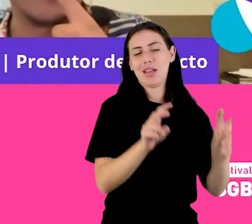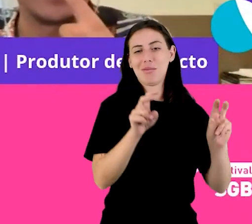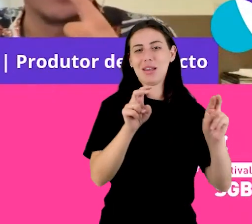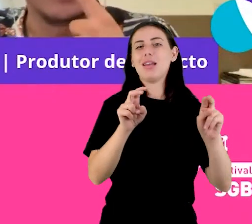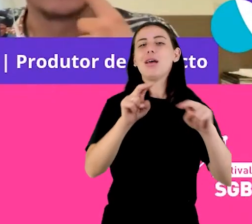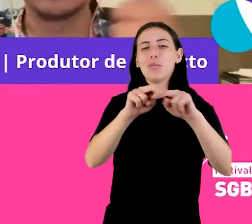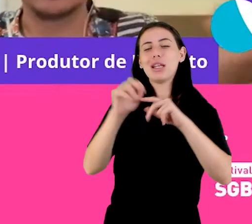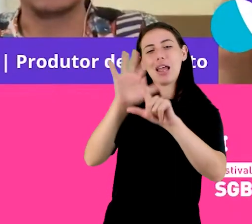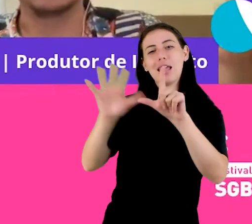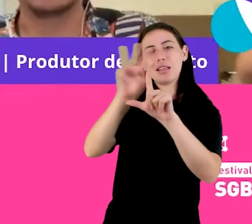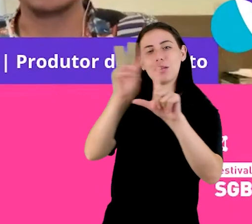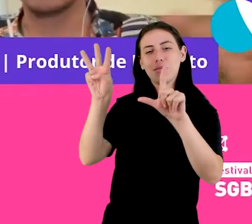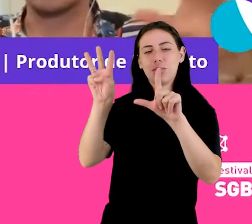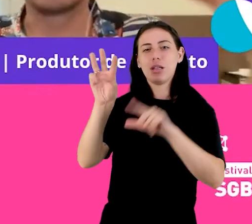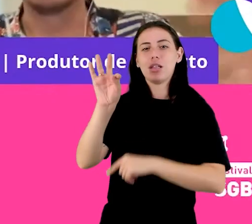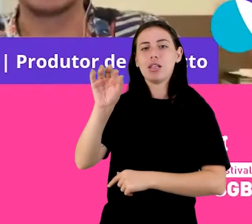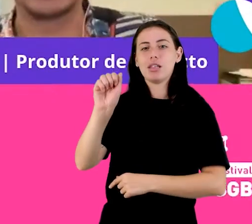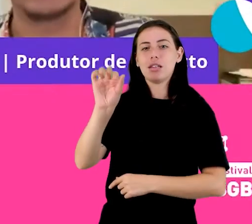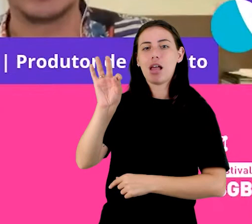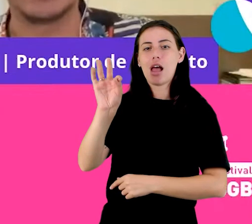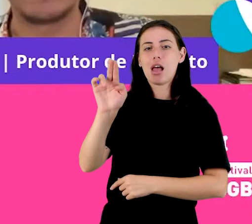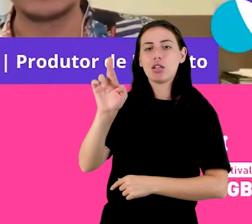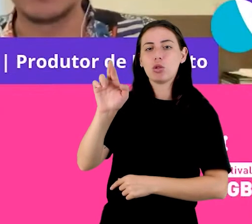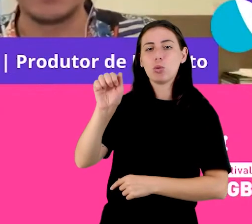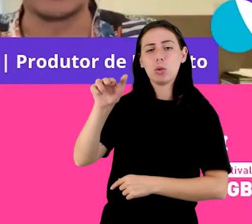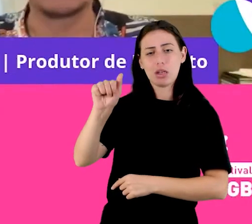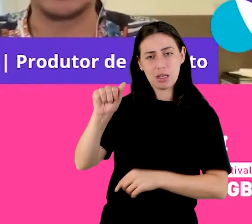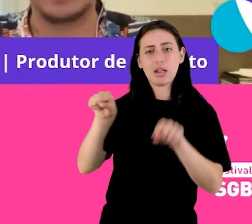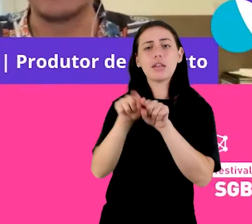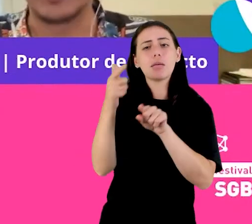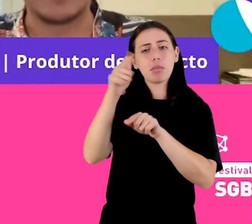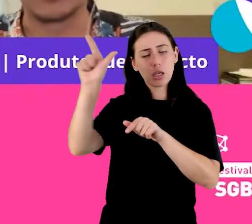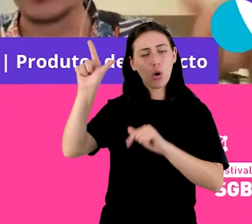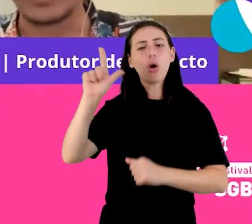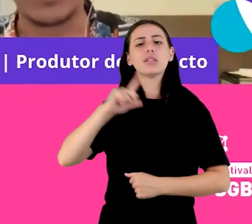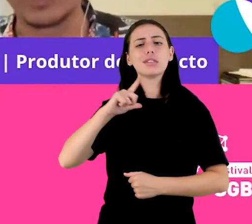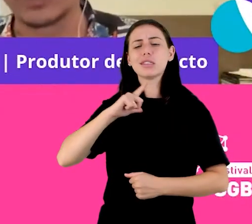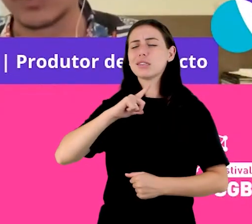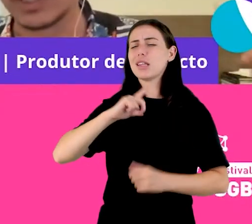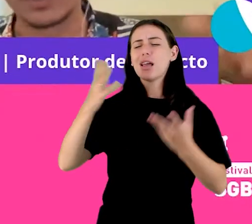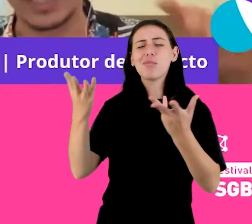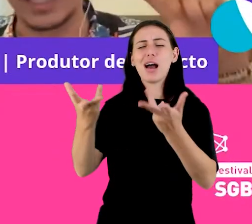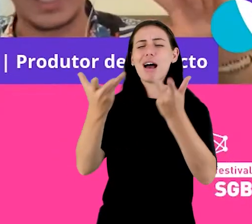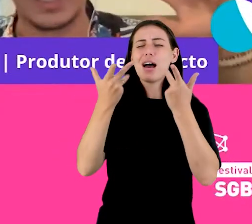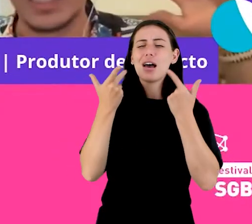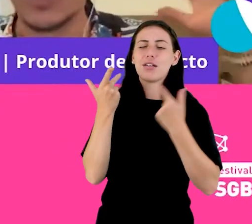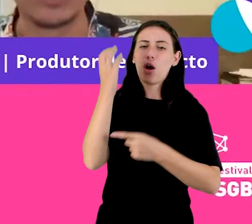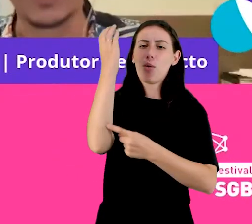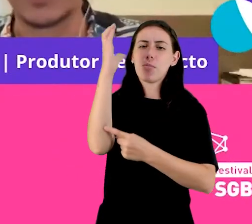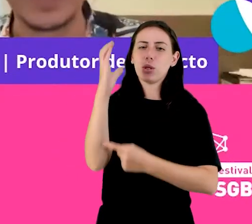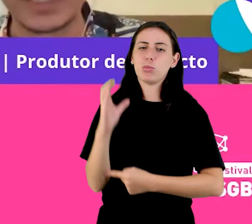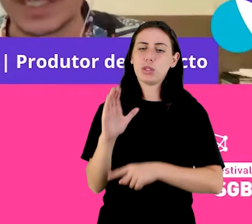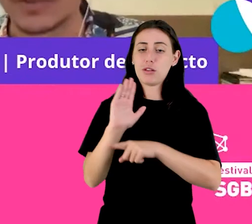que eu achei legal, porque está falando como chegar ali, né? Mas também é muito legal para todo mundo que está em outras lutas,